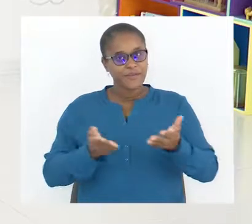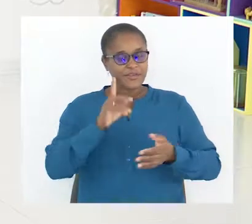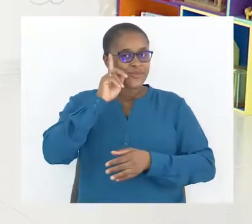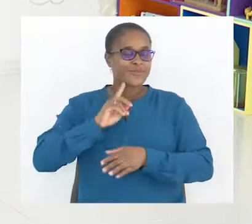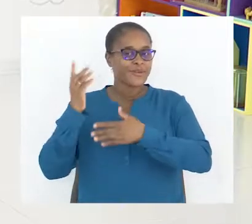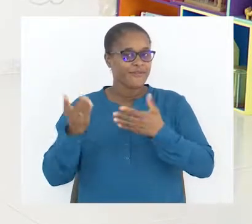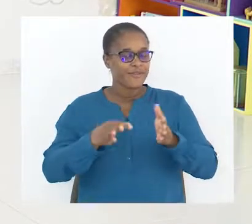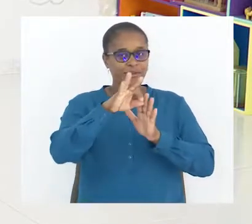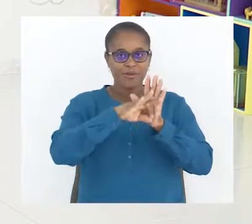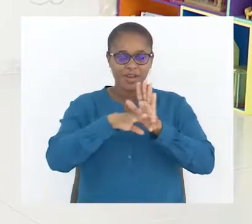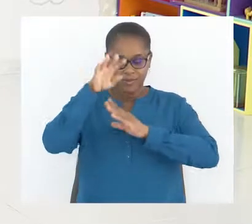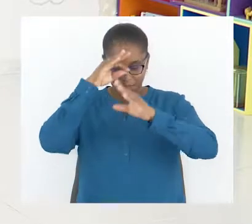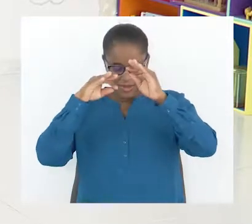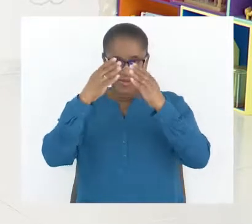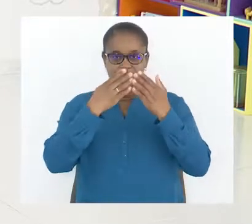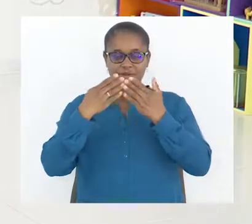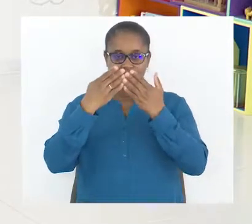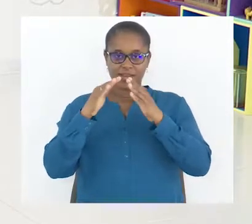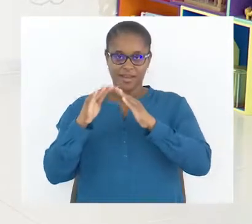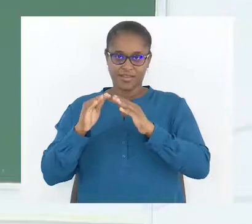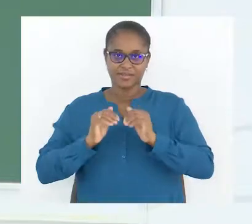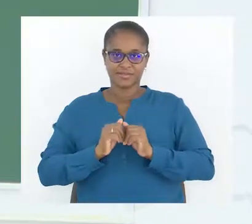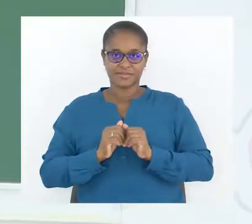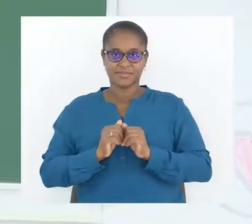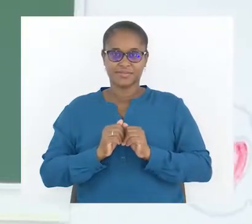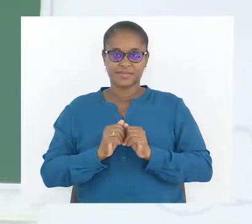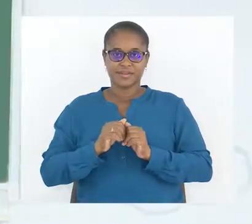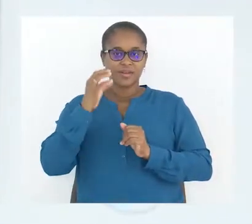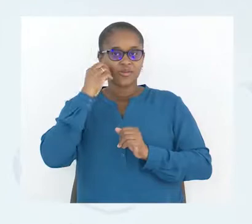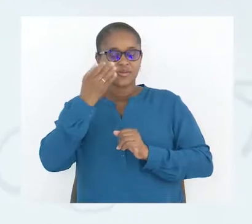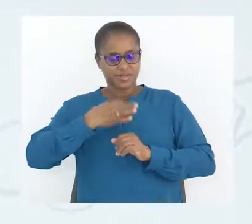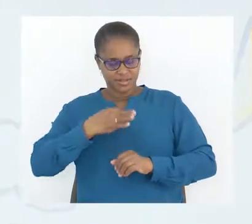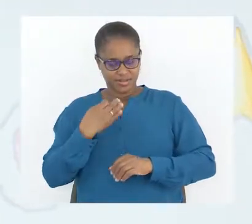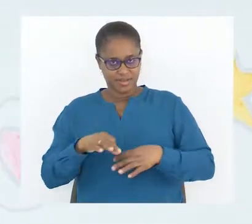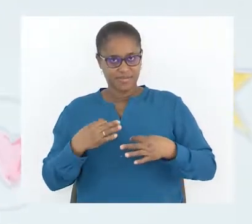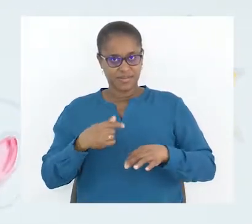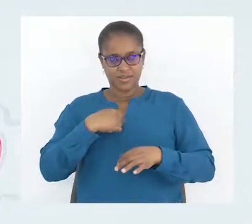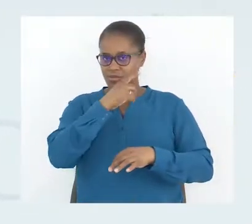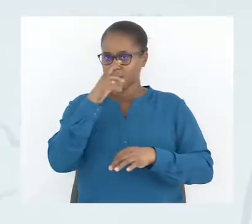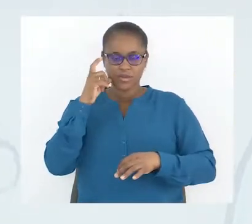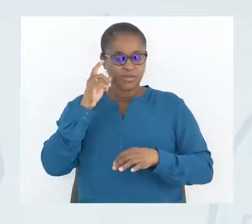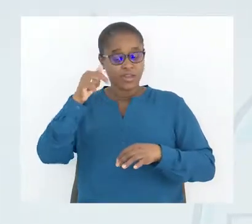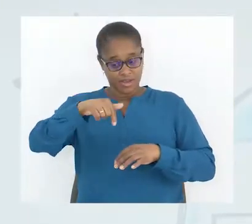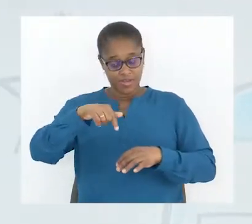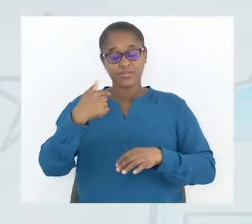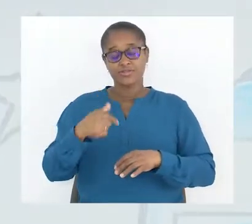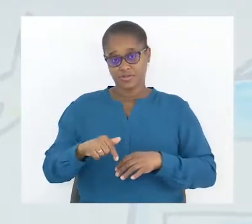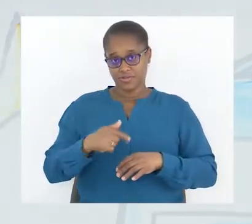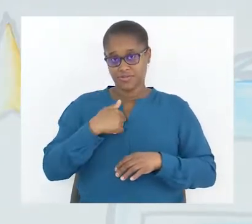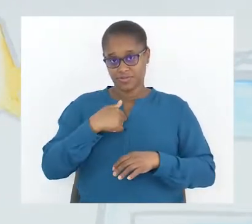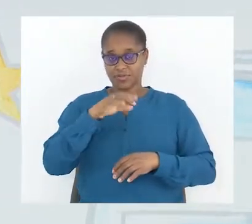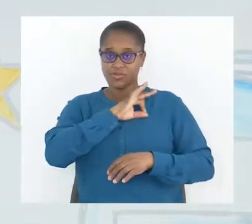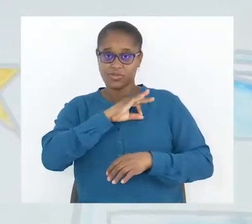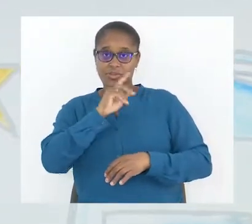Bem-vindos e bem-vindas ao programa Aprender e Estudar em Casa. Como sempre prometo, cá estou eu, o professor Eduardo Ramos,